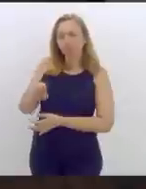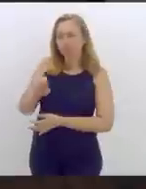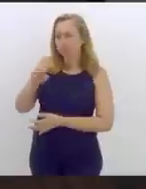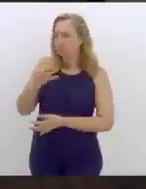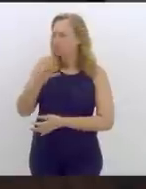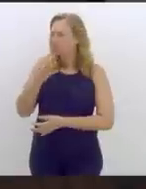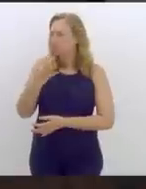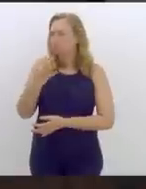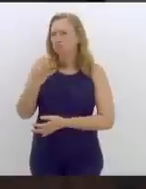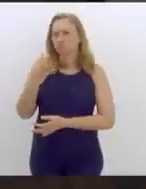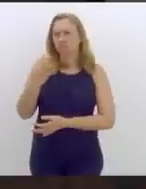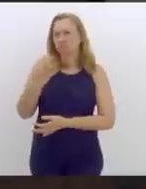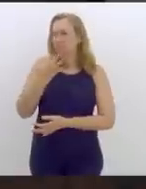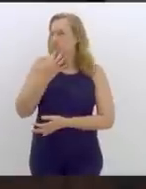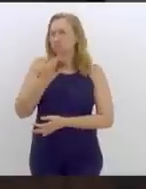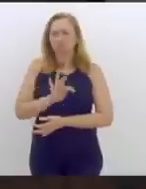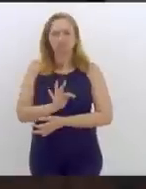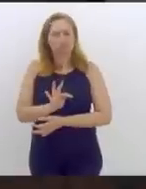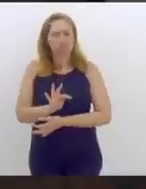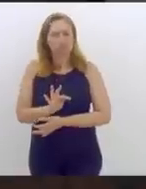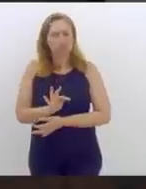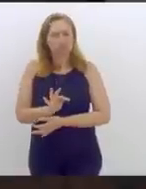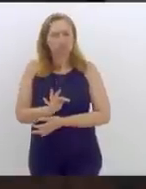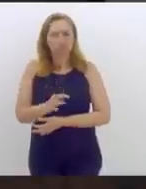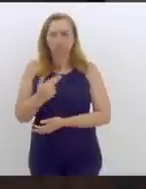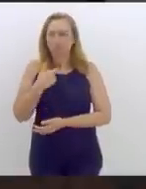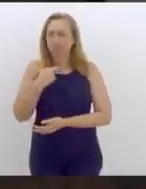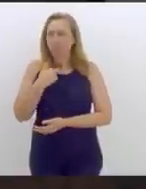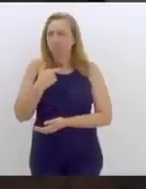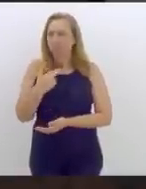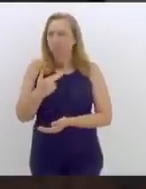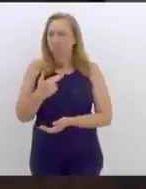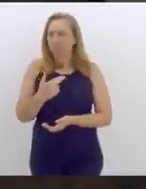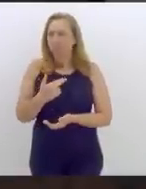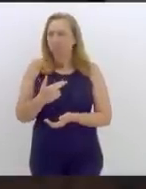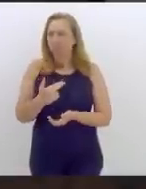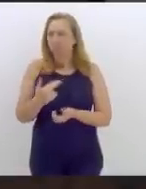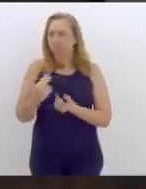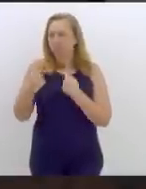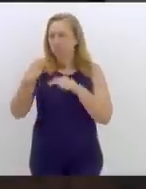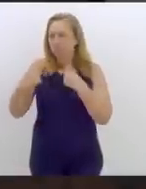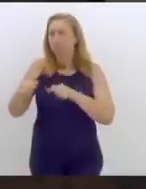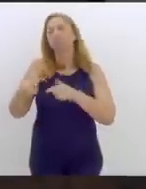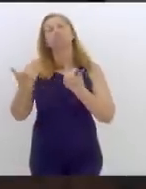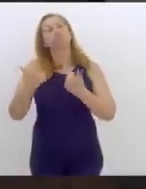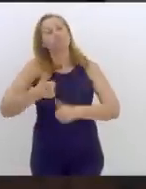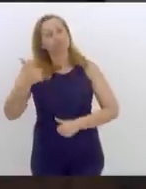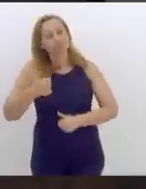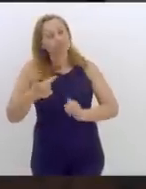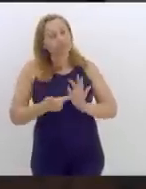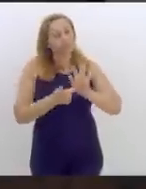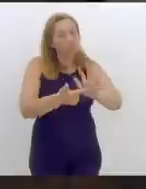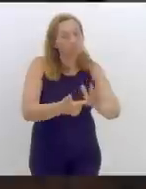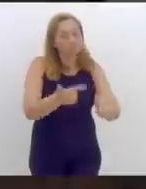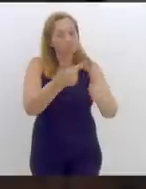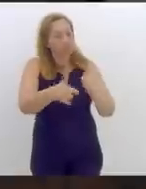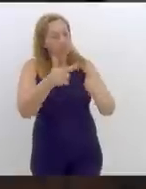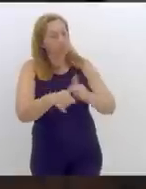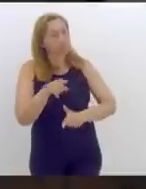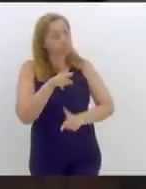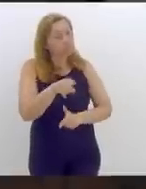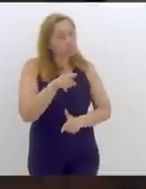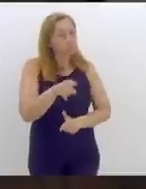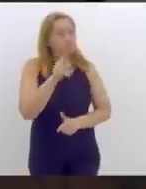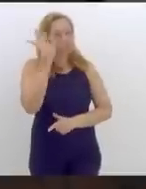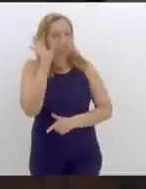ciência Essa é a grande realidade a gente não pode sair massacrando aqueles que estão lá em cima primeiro a gente tem que levar o problema eles para que eles possam